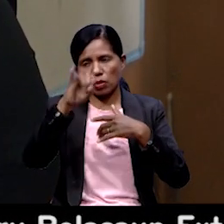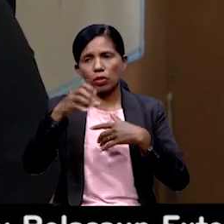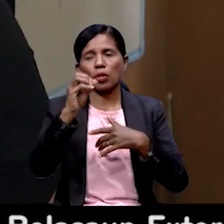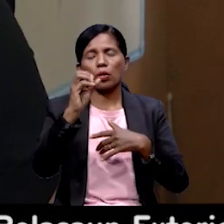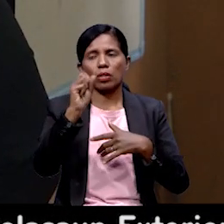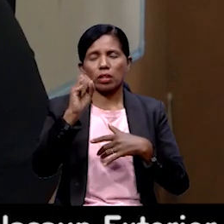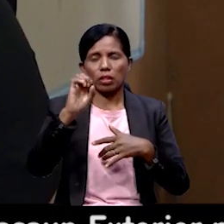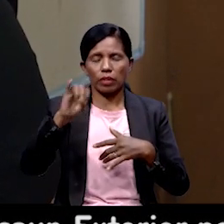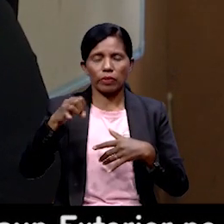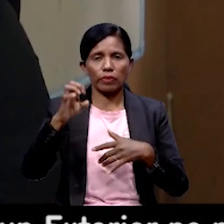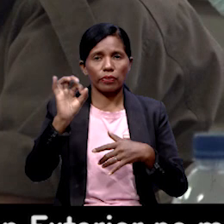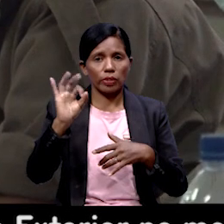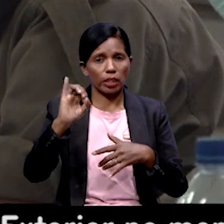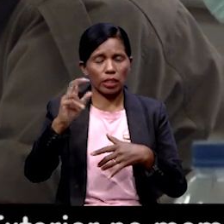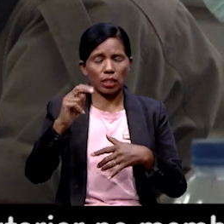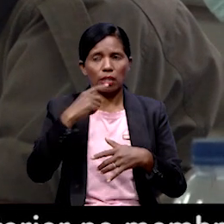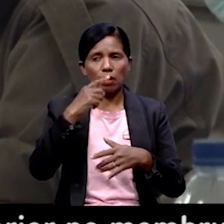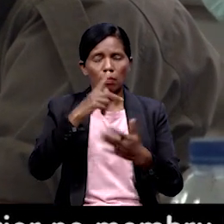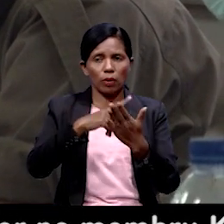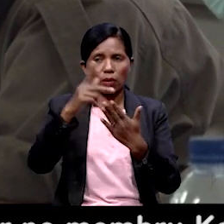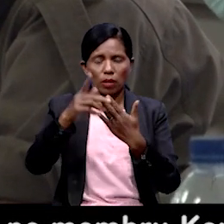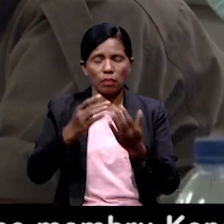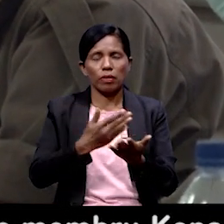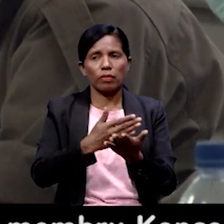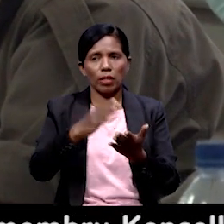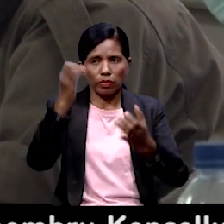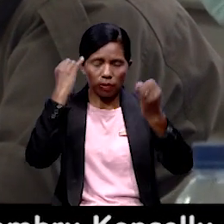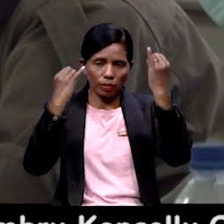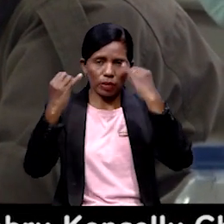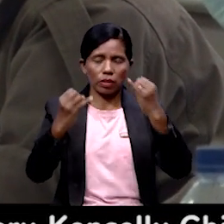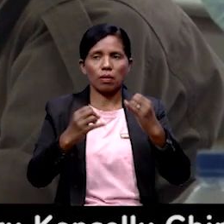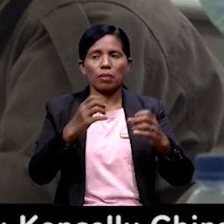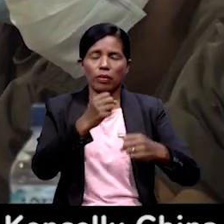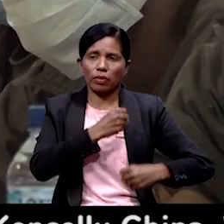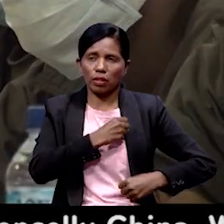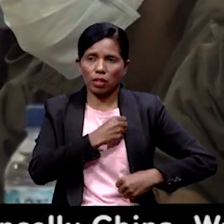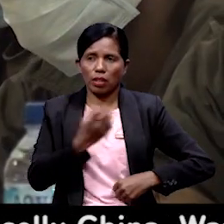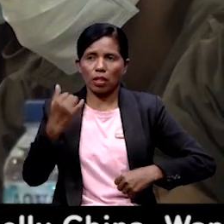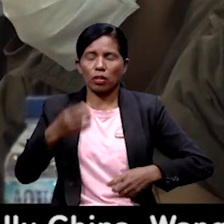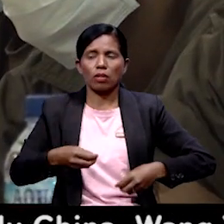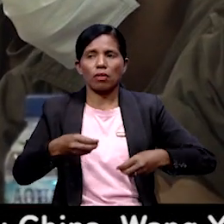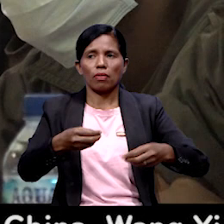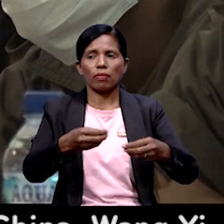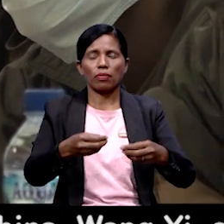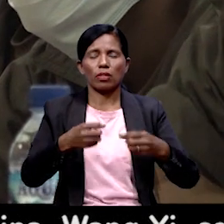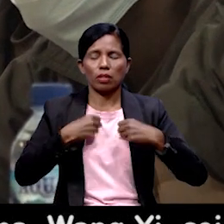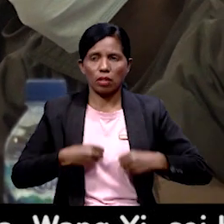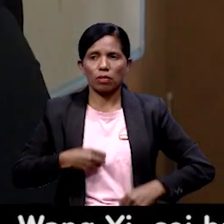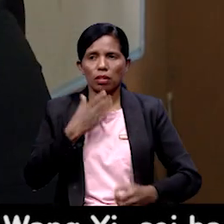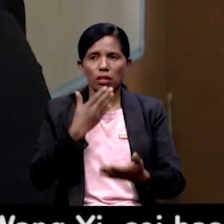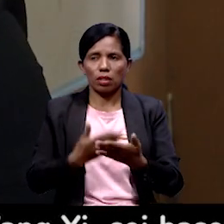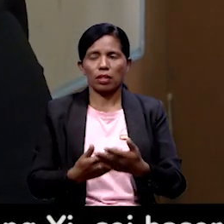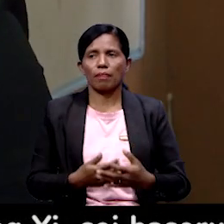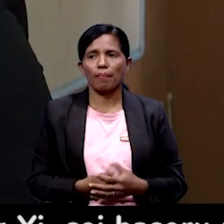Hateteng, ho programa sensibilizasaun ba forsa sira atu bele garante saudável ba nasaun Timor-Leste. Nebe o